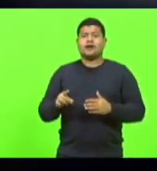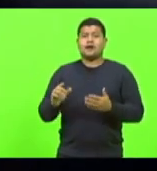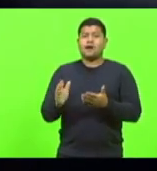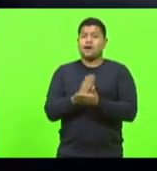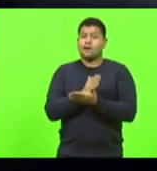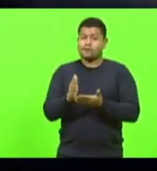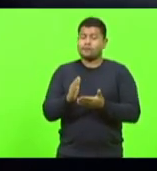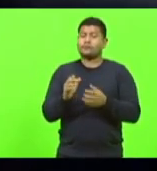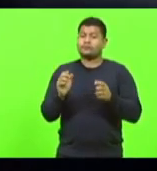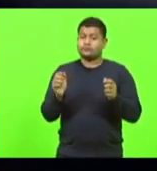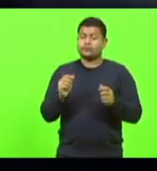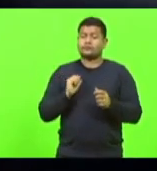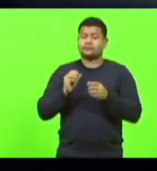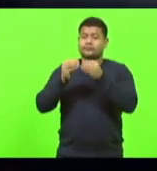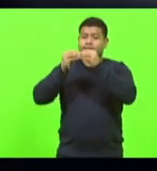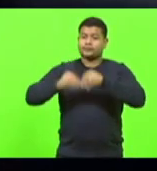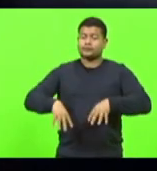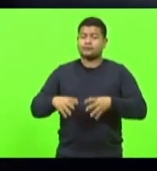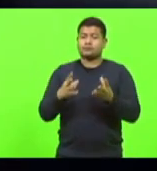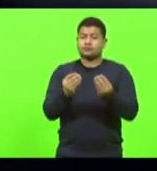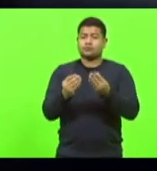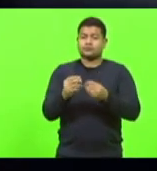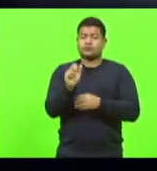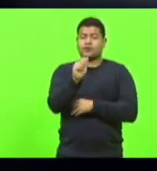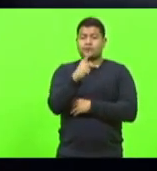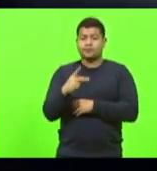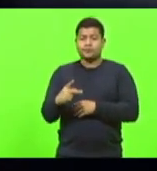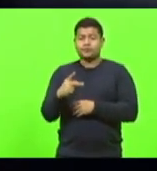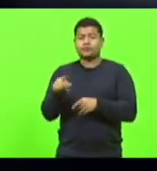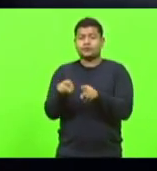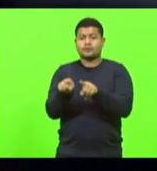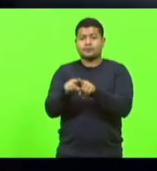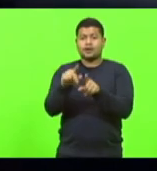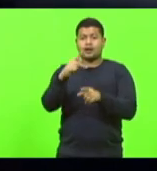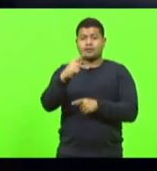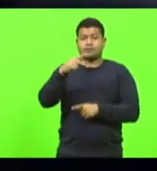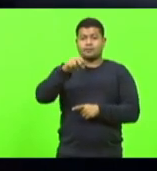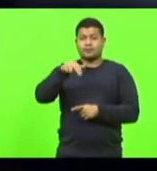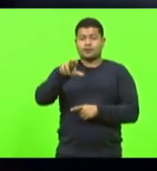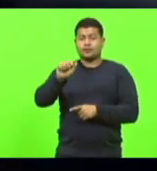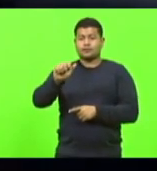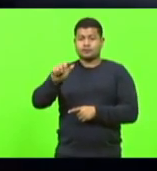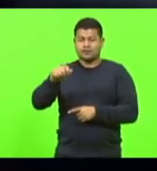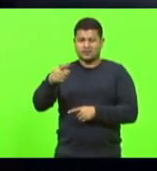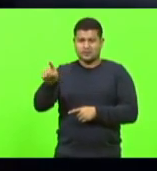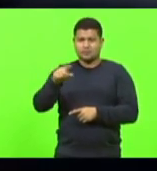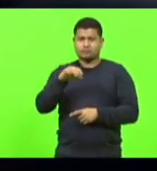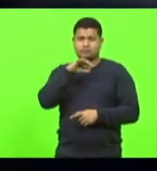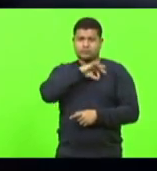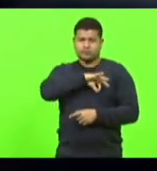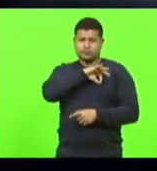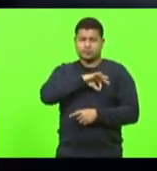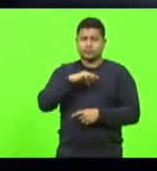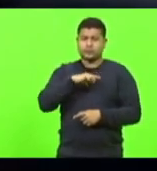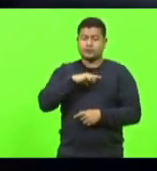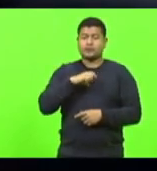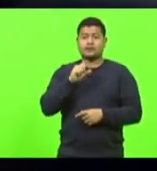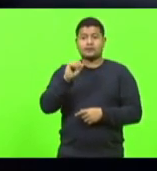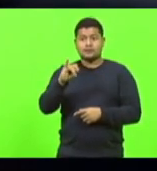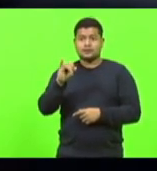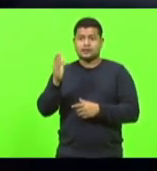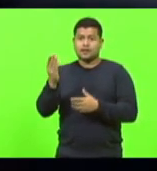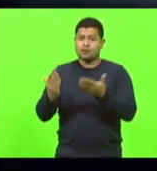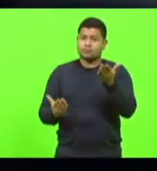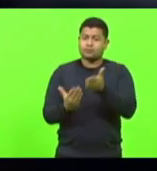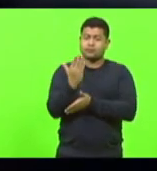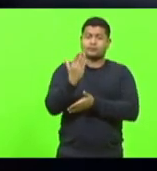que vão penalizar muitos aposentados e pensionistas se aprovado como instalar no projeto de lei complementar que depois nós vamos